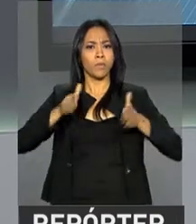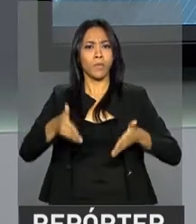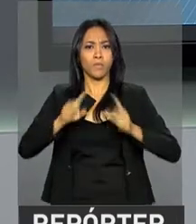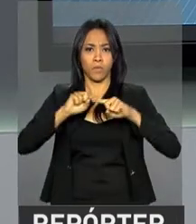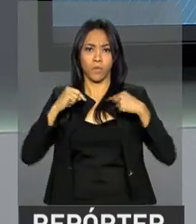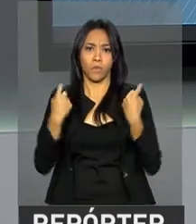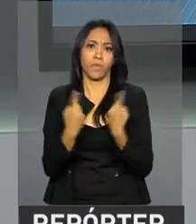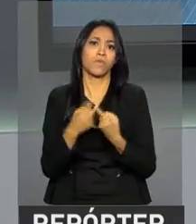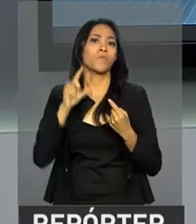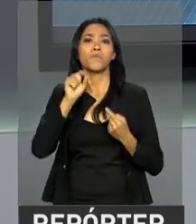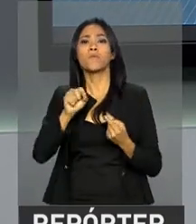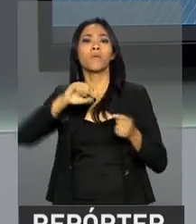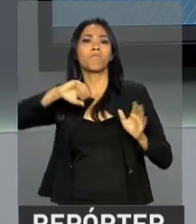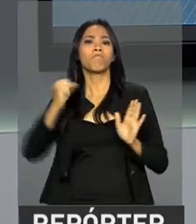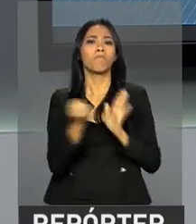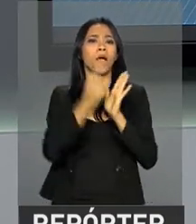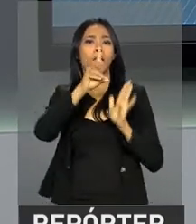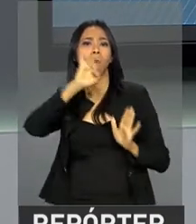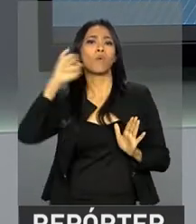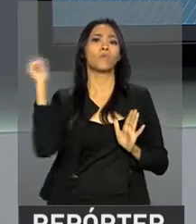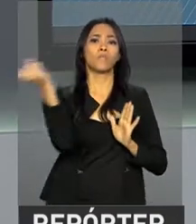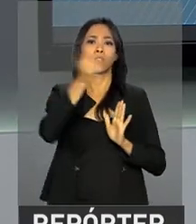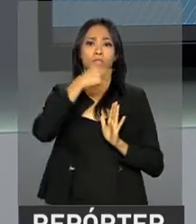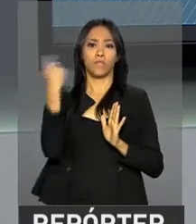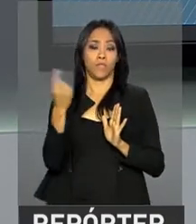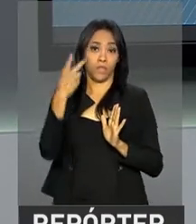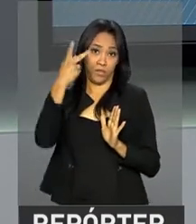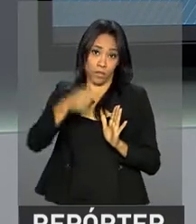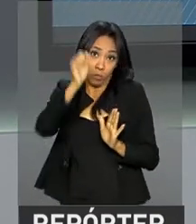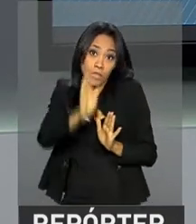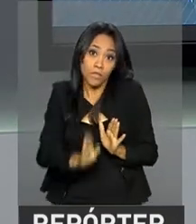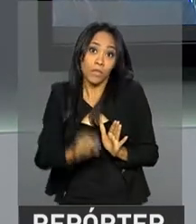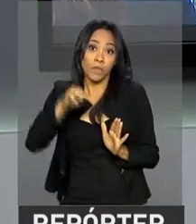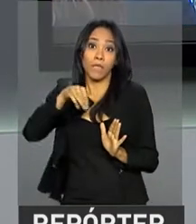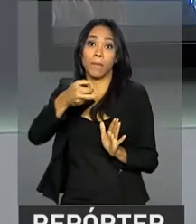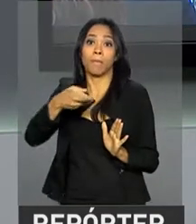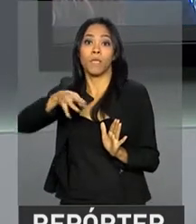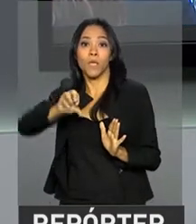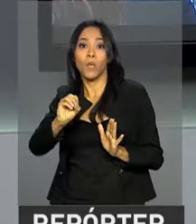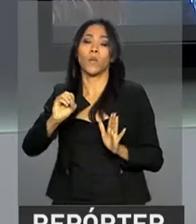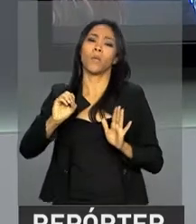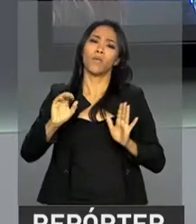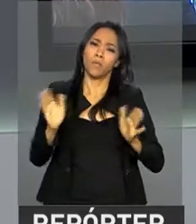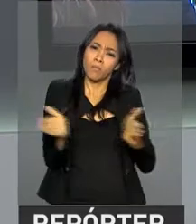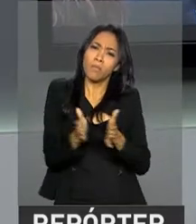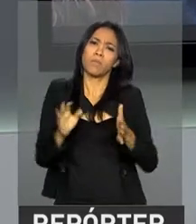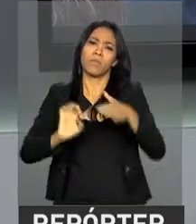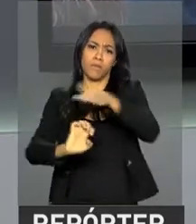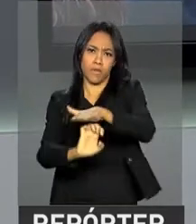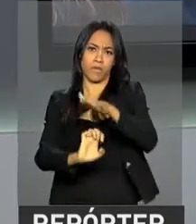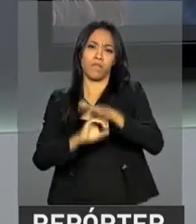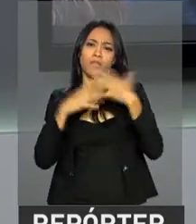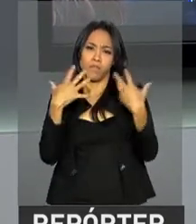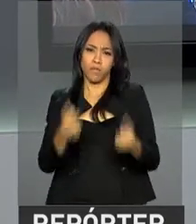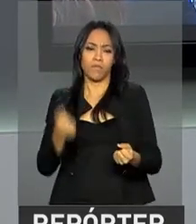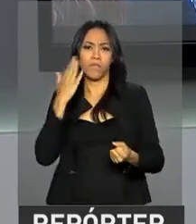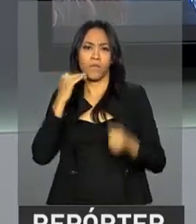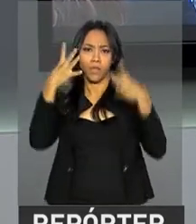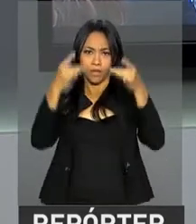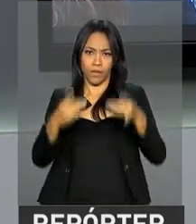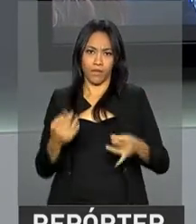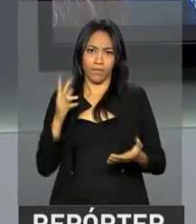marca o Dia Nacional da Micro e Pequena Empresa. Vamos então ao Palácio do Planalto saber os detalhes com o repórter João Pedro Neto. Oi,